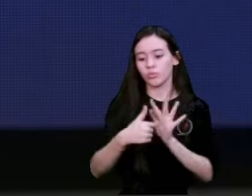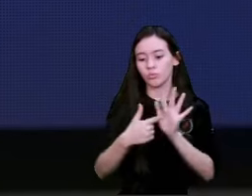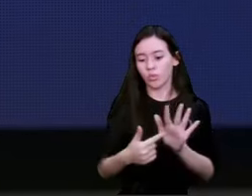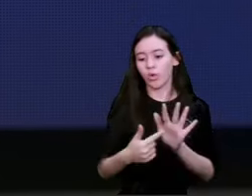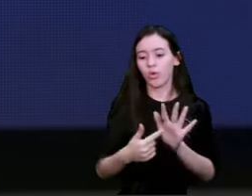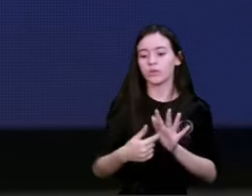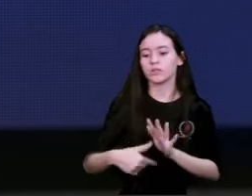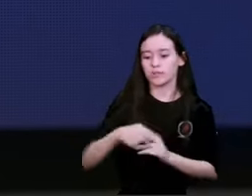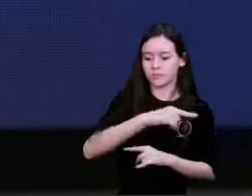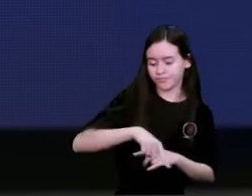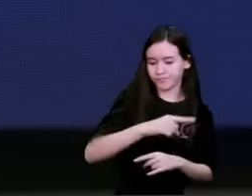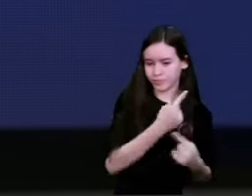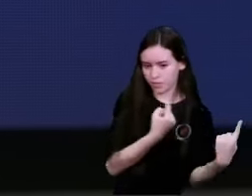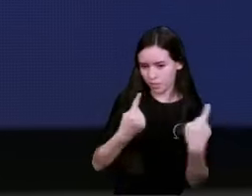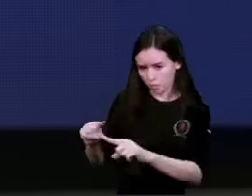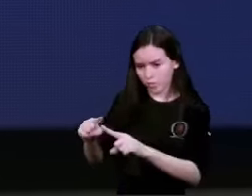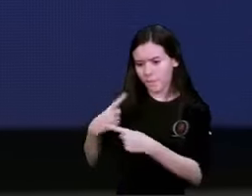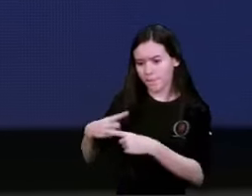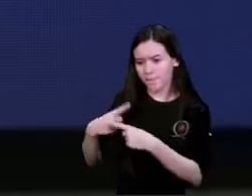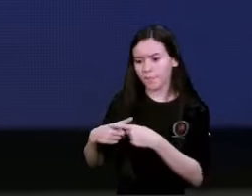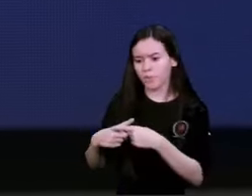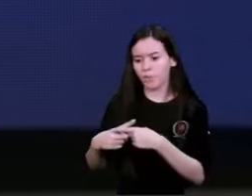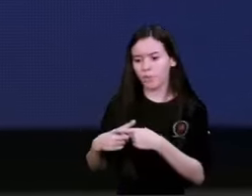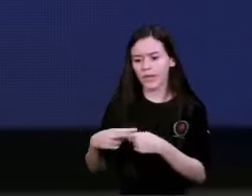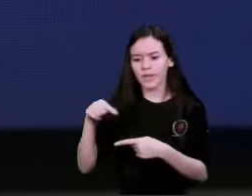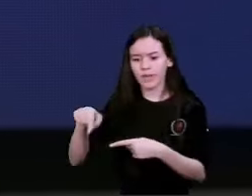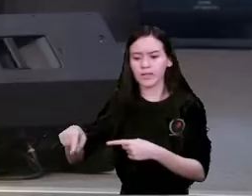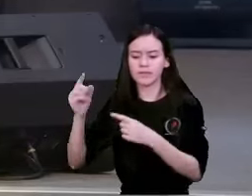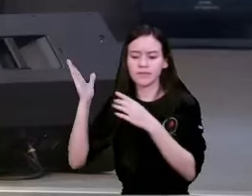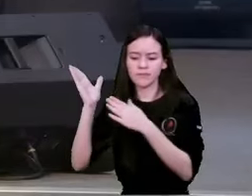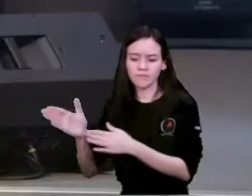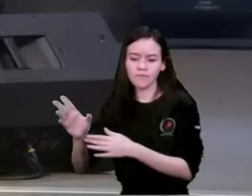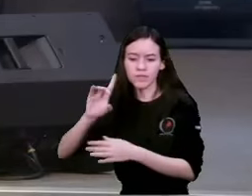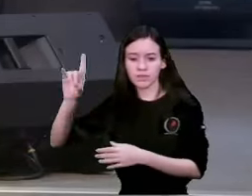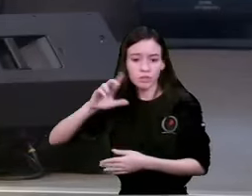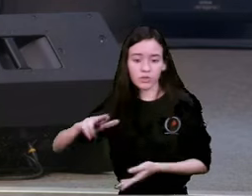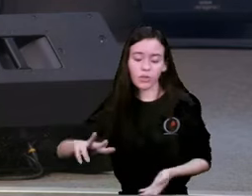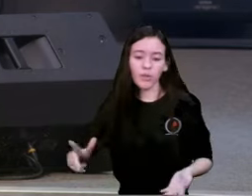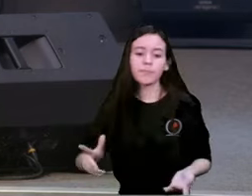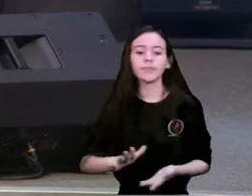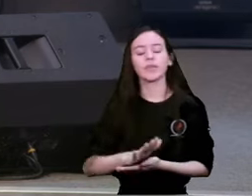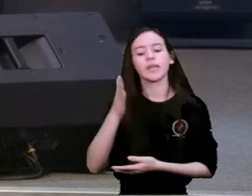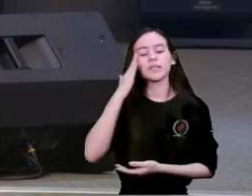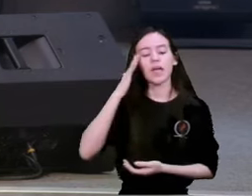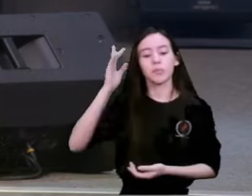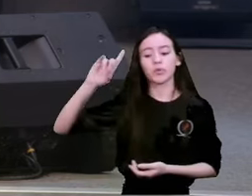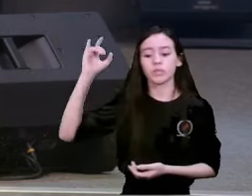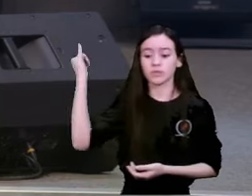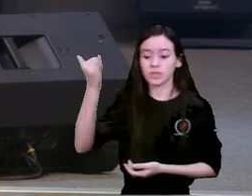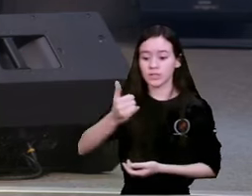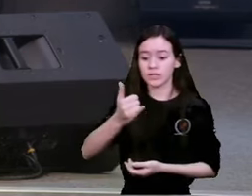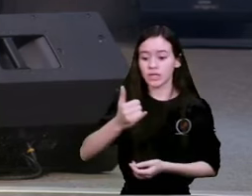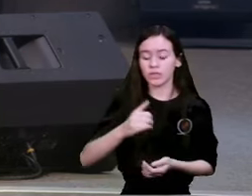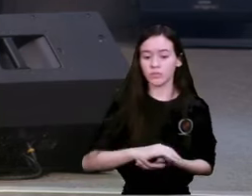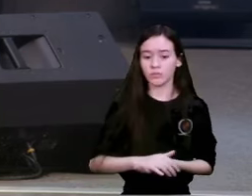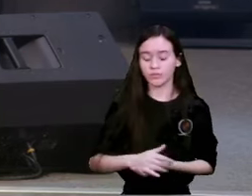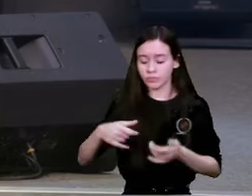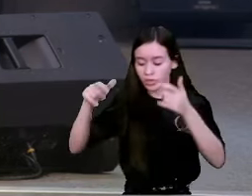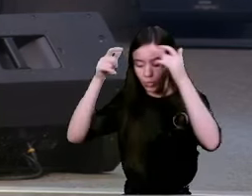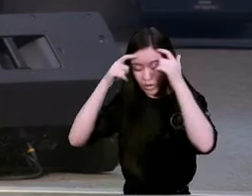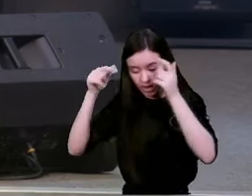eles estão indo porque eles tinham sido infiéis a Deus. Sabe o que, que Deus está dizendo? Roboão,